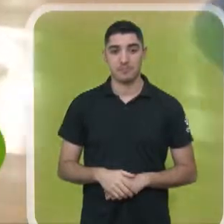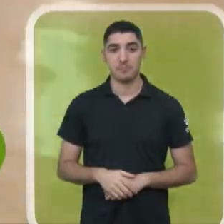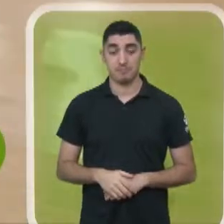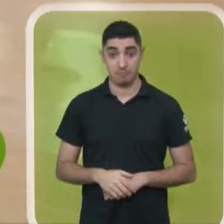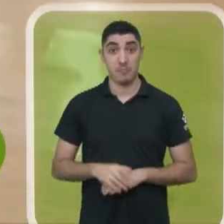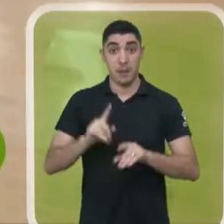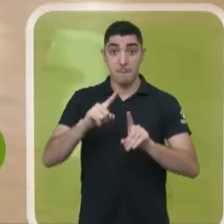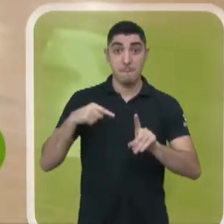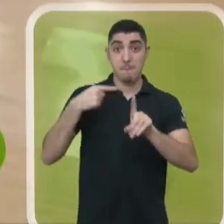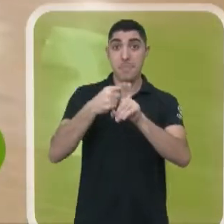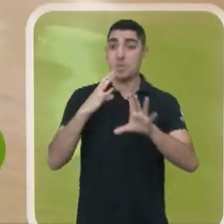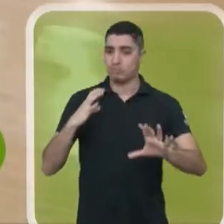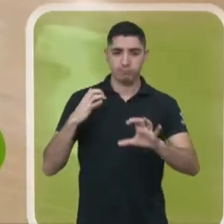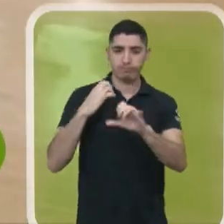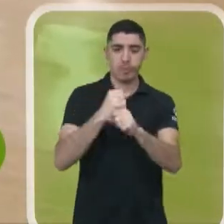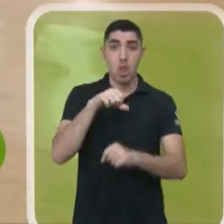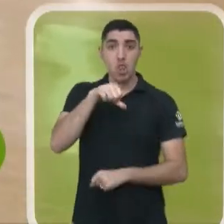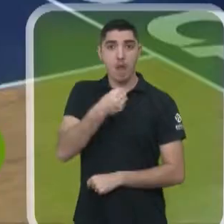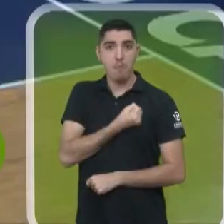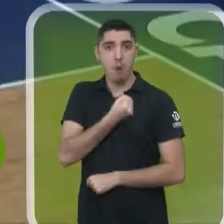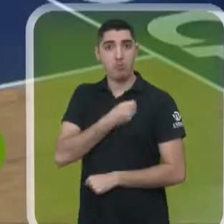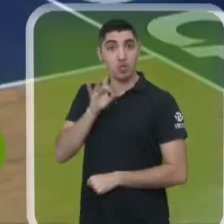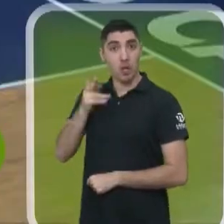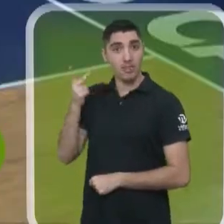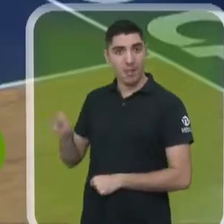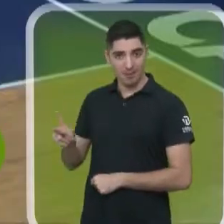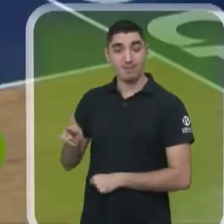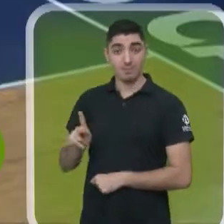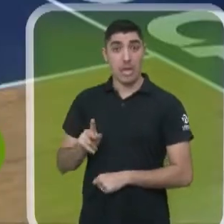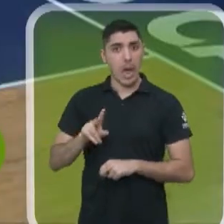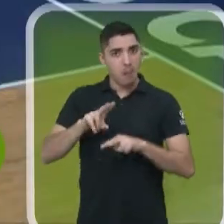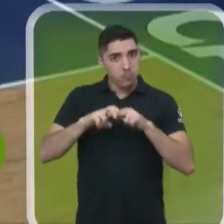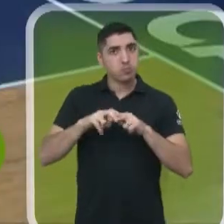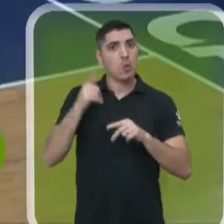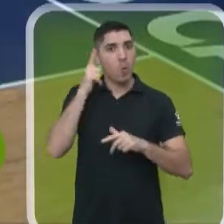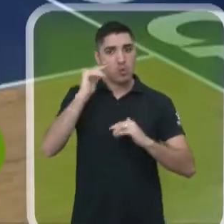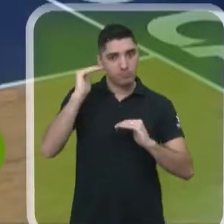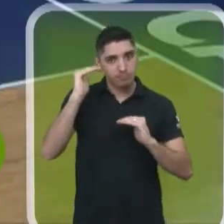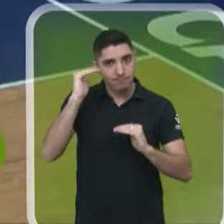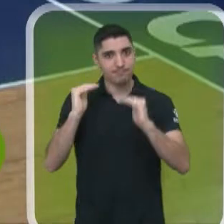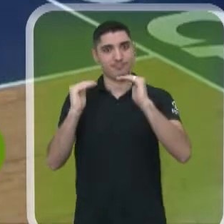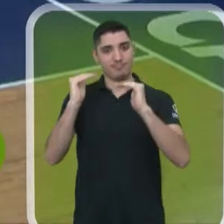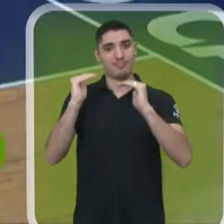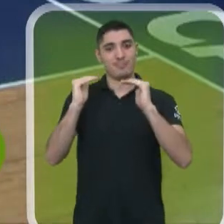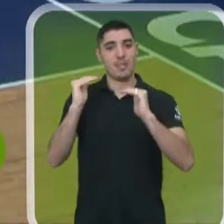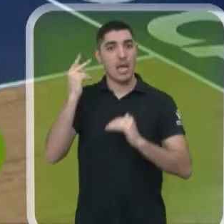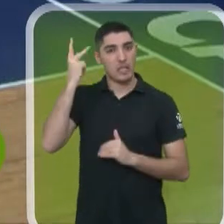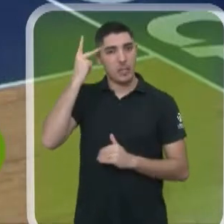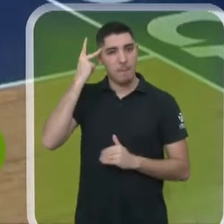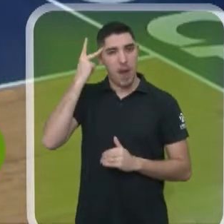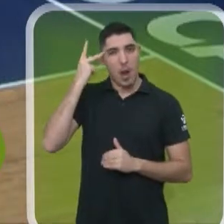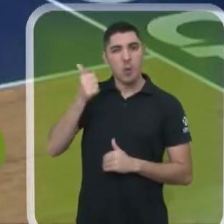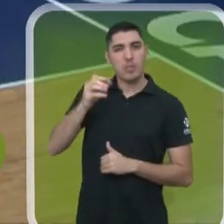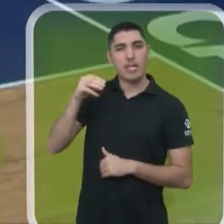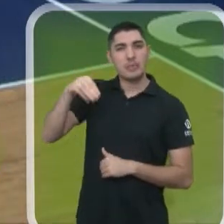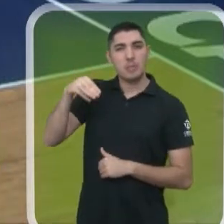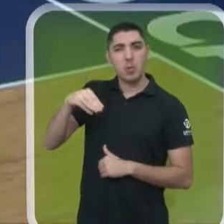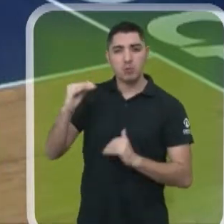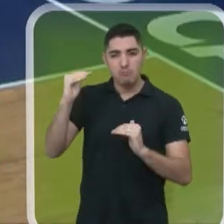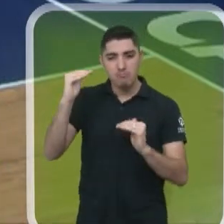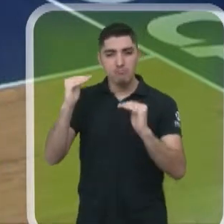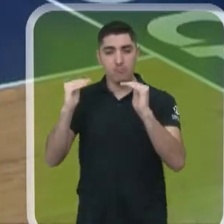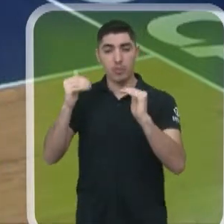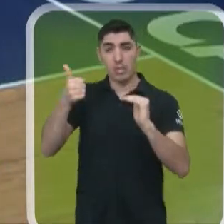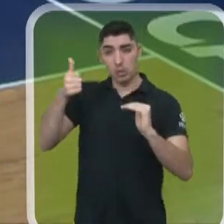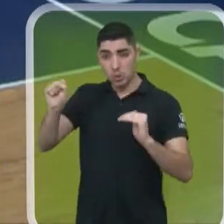somando nove no total no primeiro quarto o que ajudou a cair a vantagem são-paulina nos dez primeiros minutos que